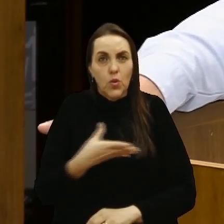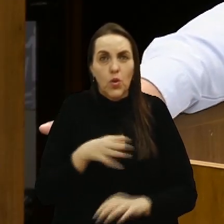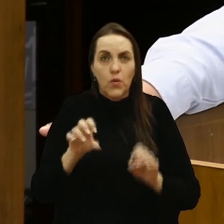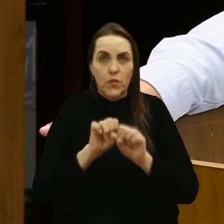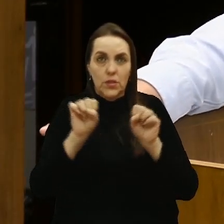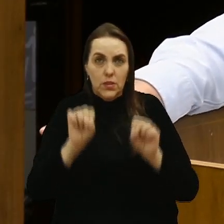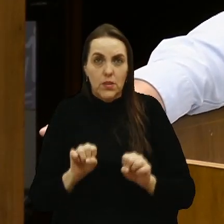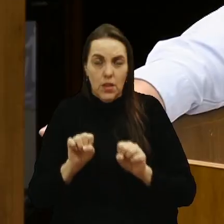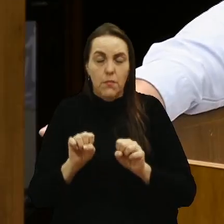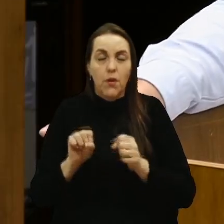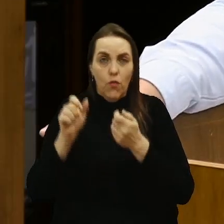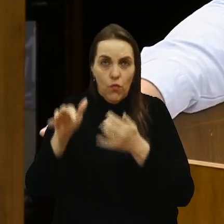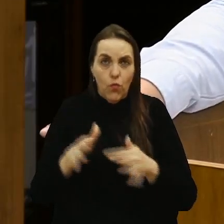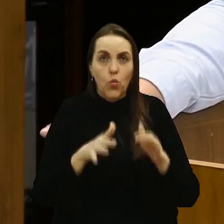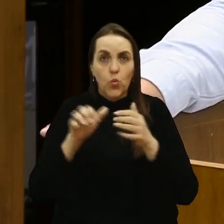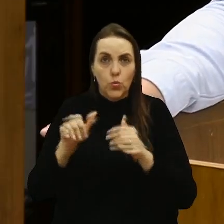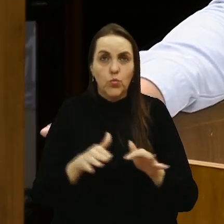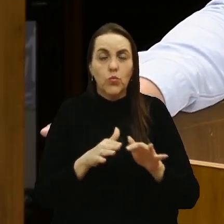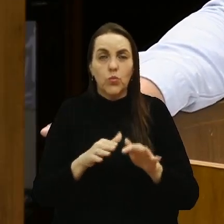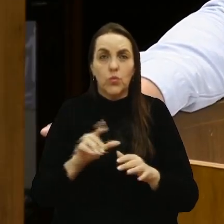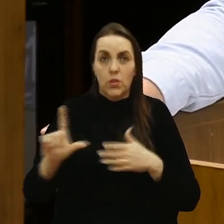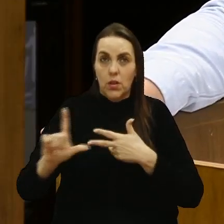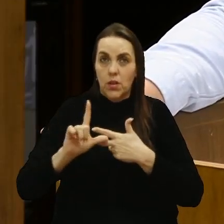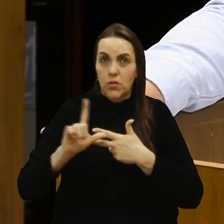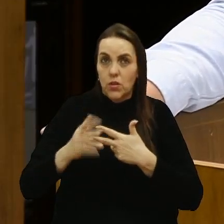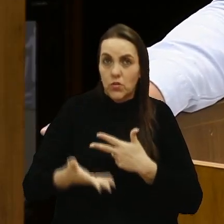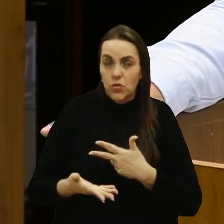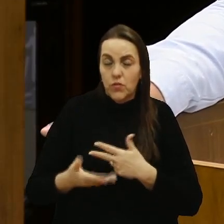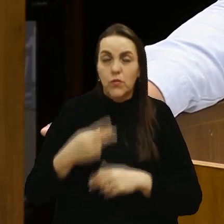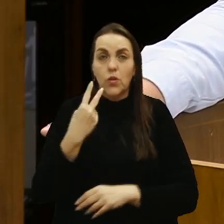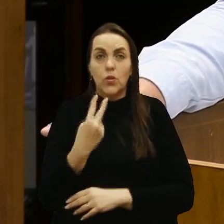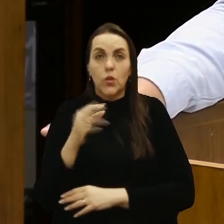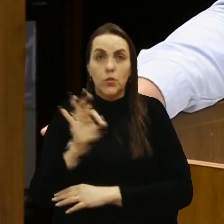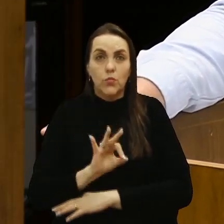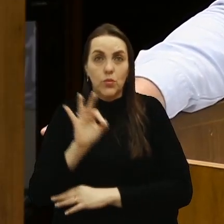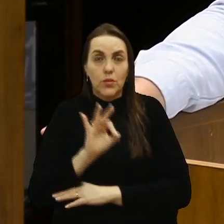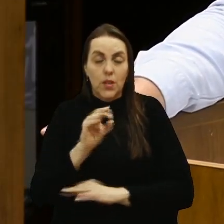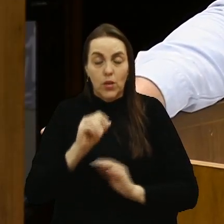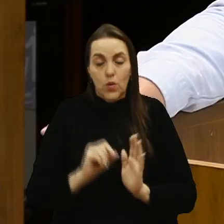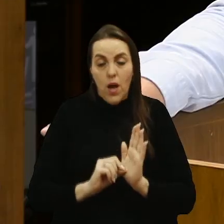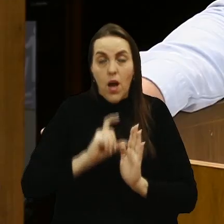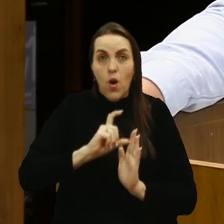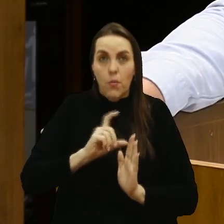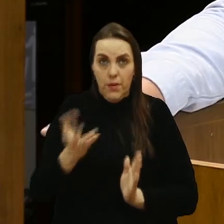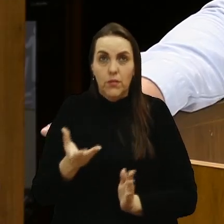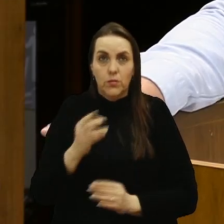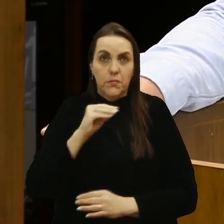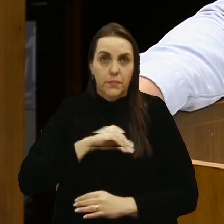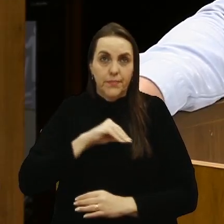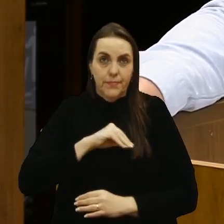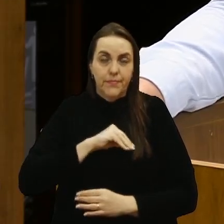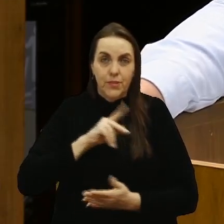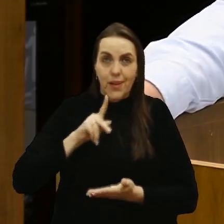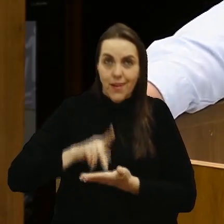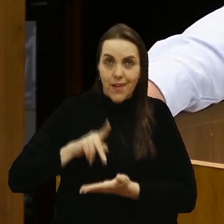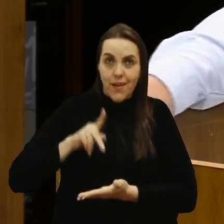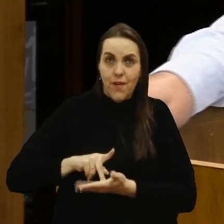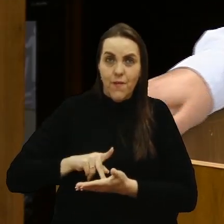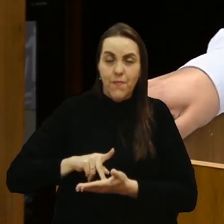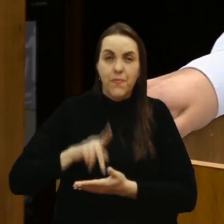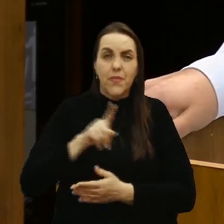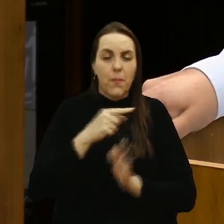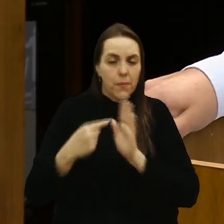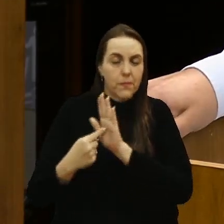do fluxo legislativo, 2% de aumento real. E isso demonstra que